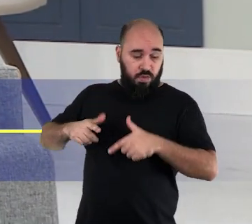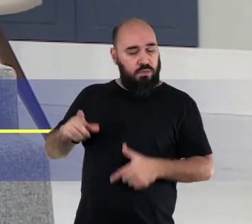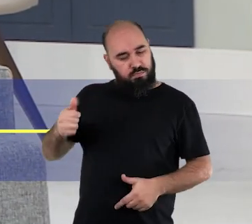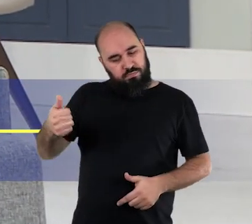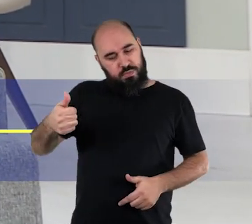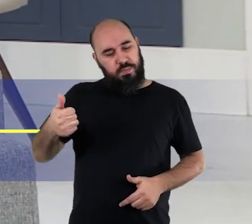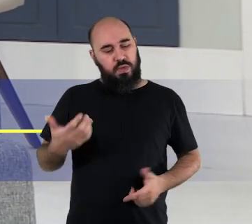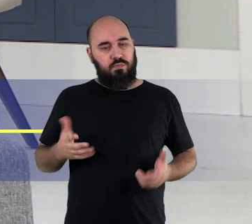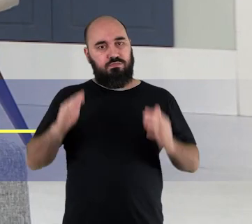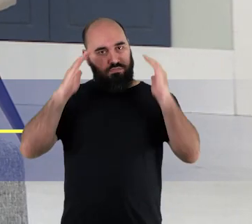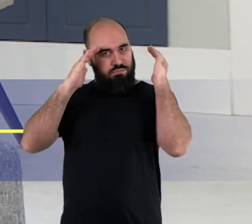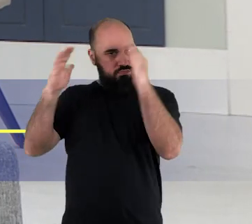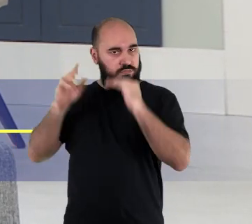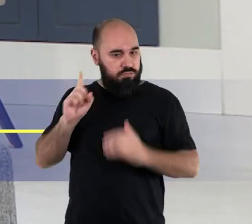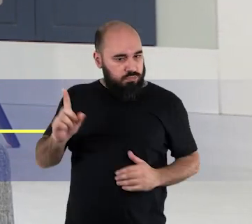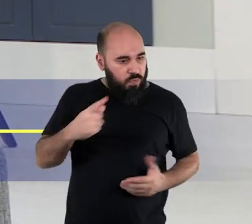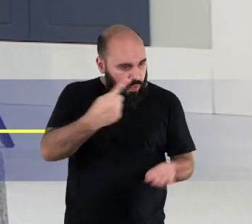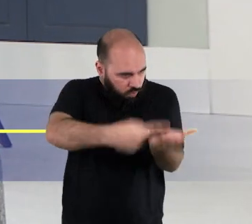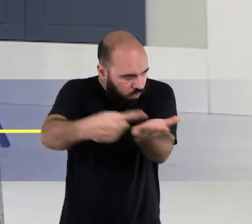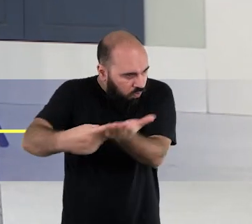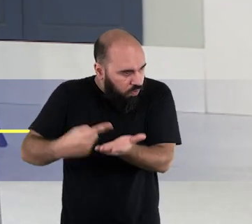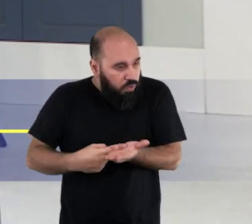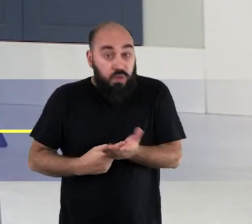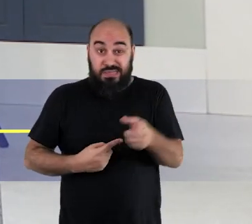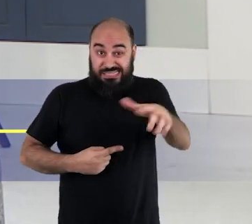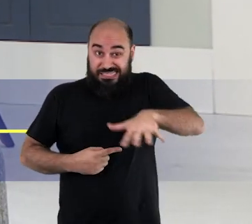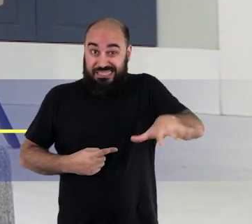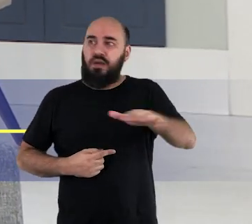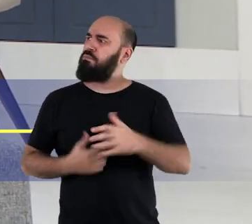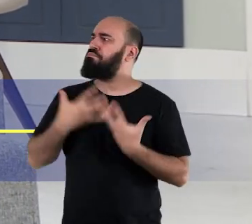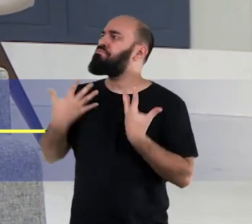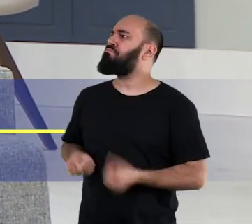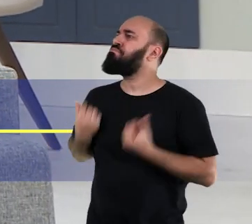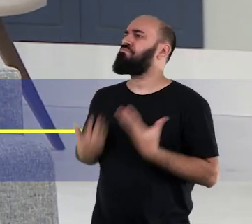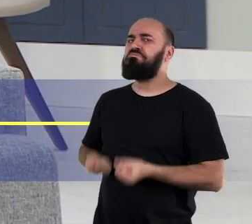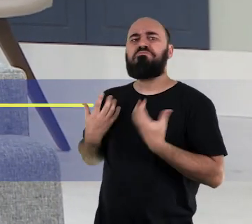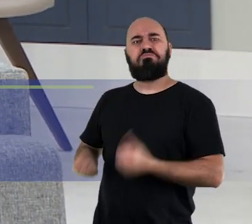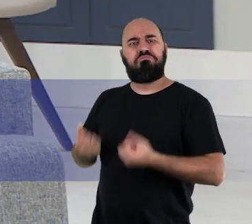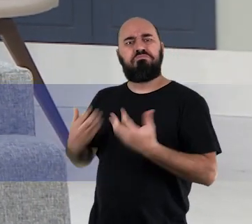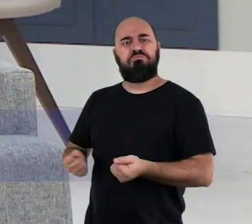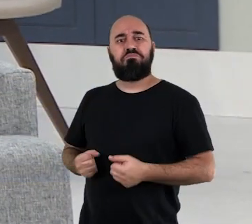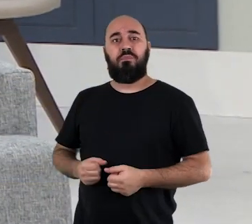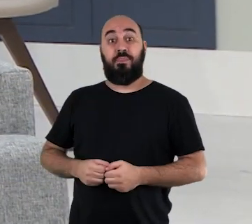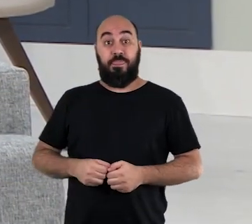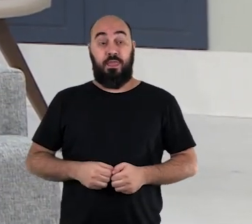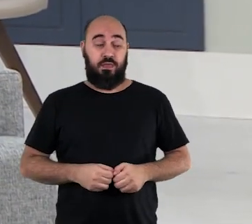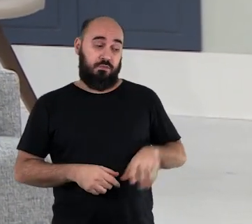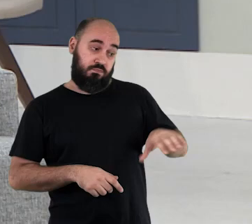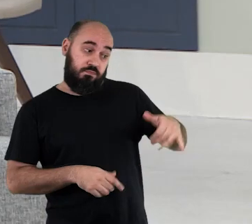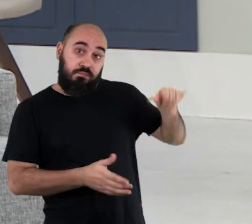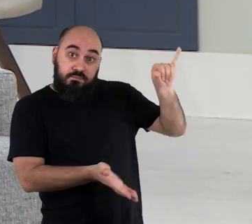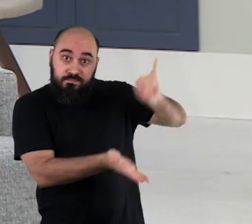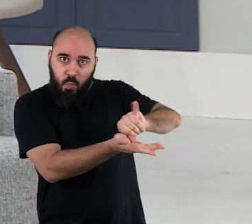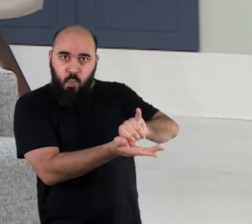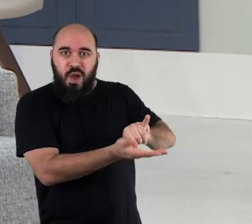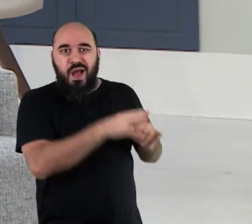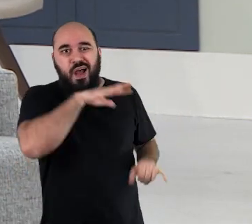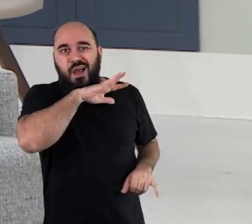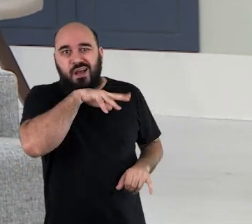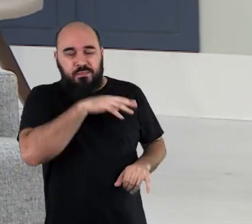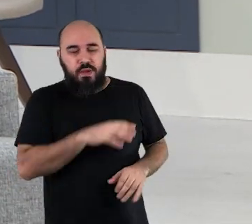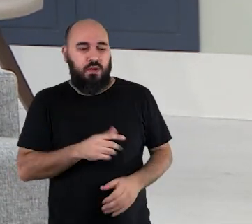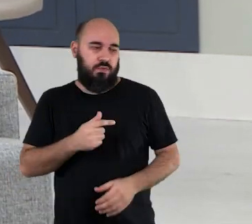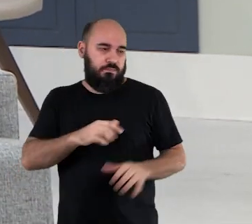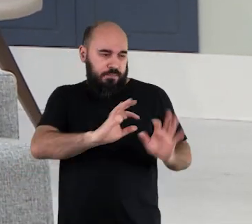imolado, cortado, e Elias fez o mesmo em relação ao altar do Senhor. Aí Elias disse assim para os profetas de